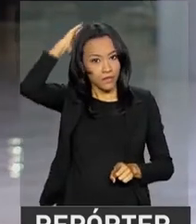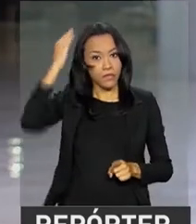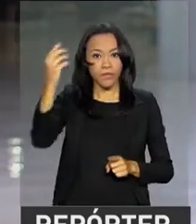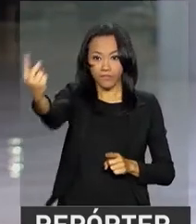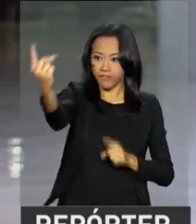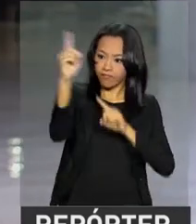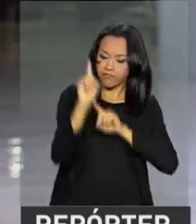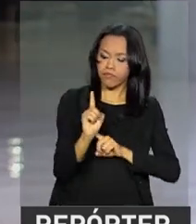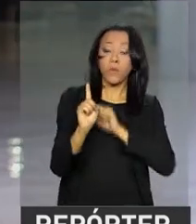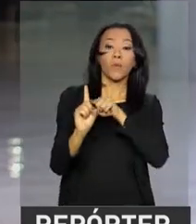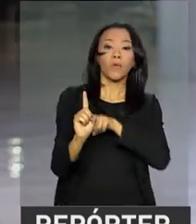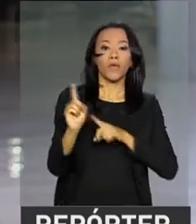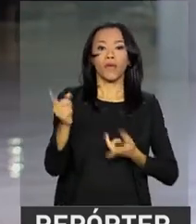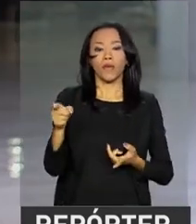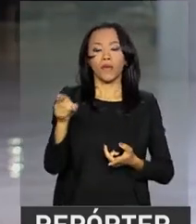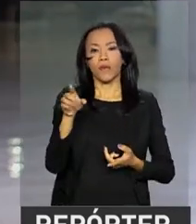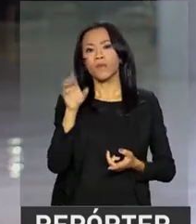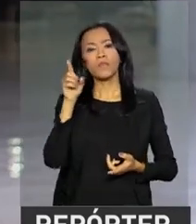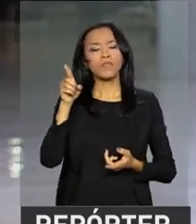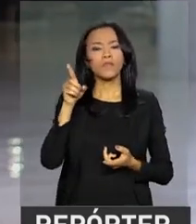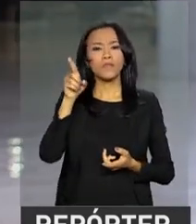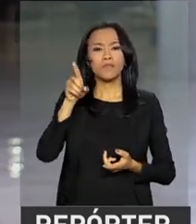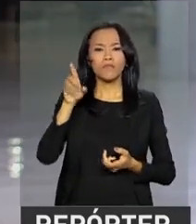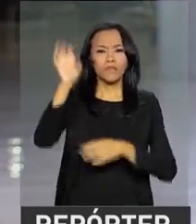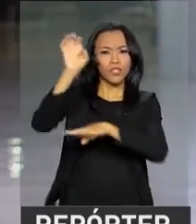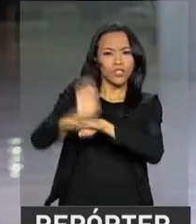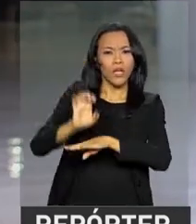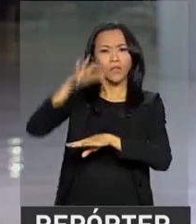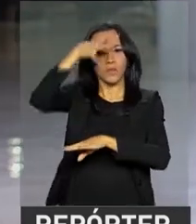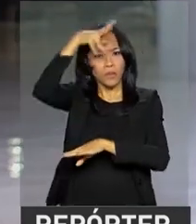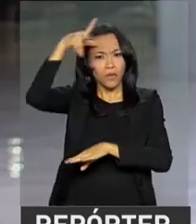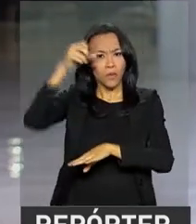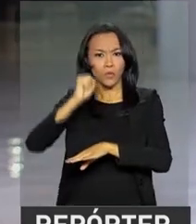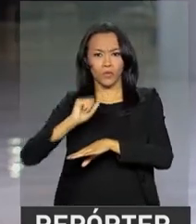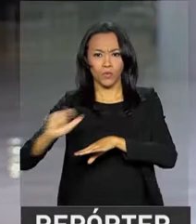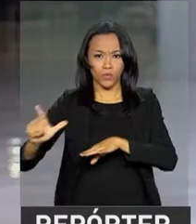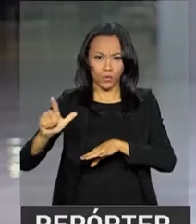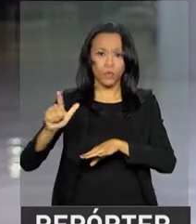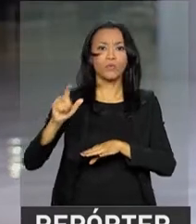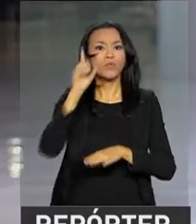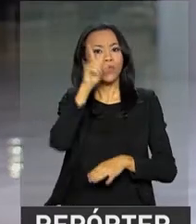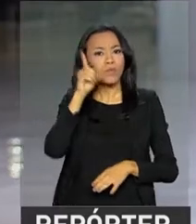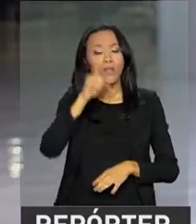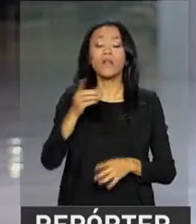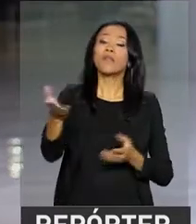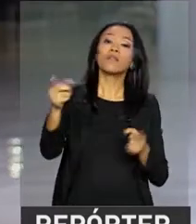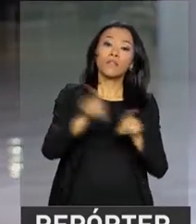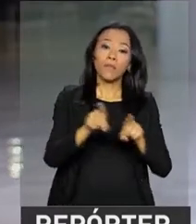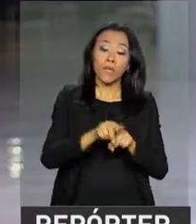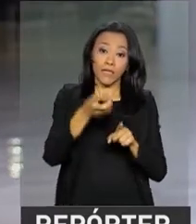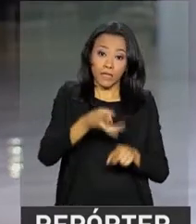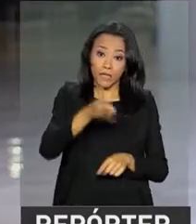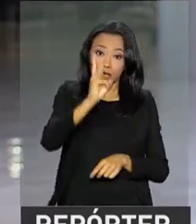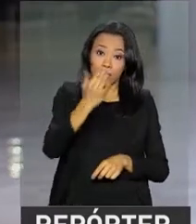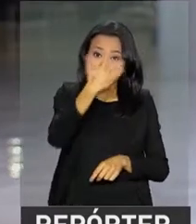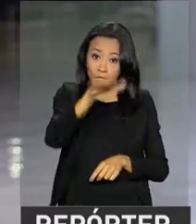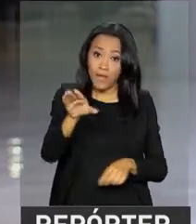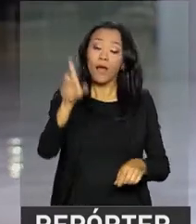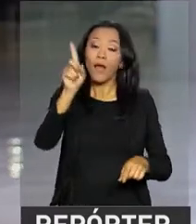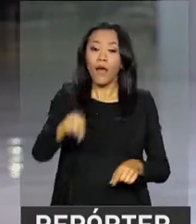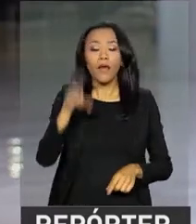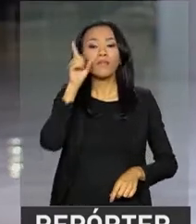estar acompanhado de prefeitos do estado do mato grosso do sul em seguida às três e meia da tarde a reunião será com o